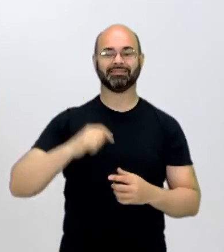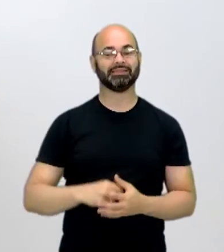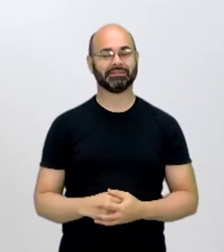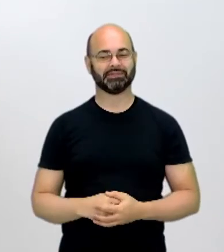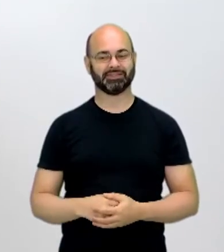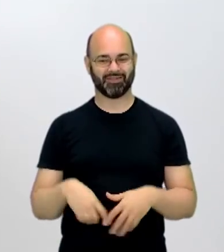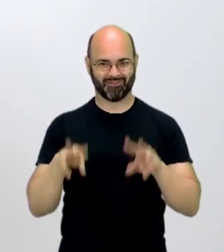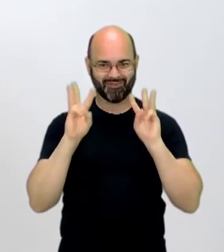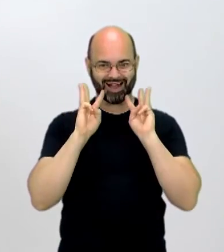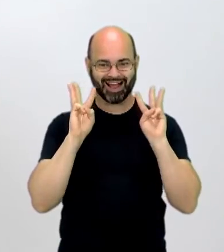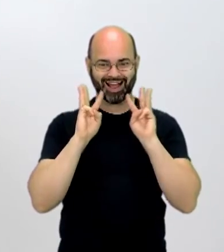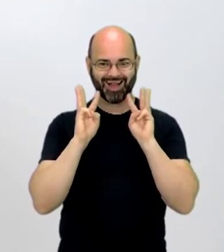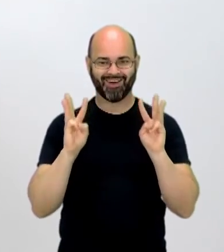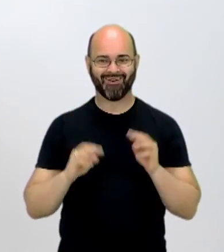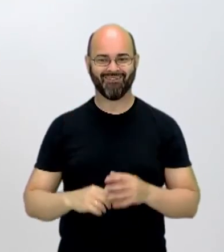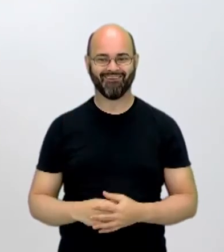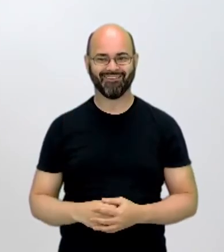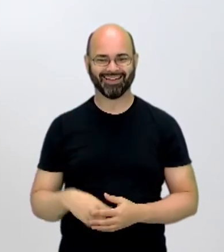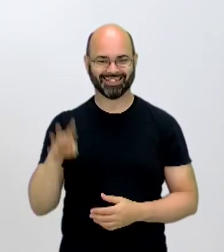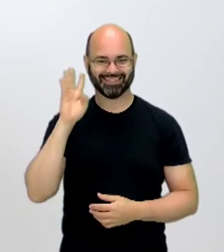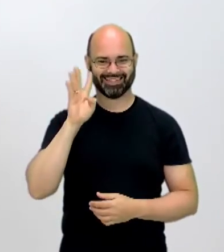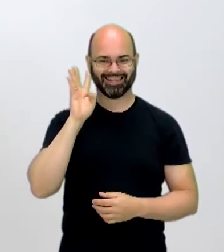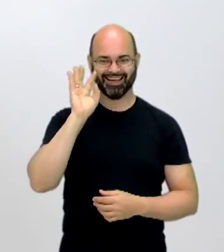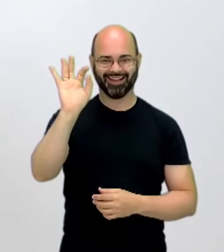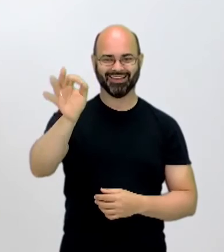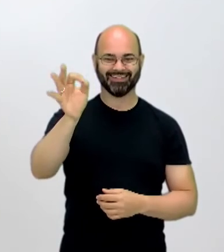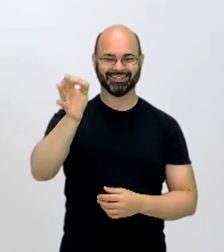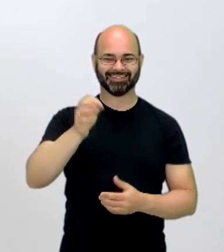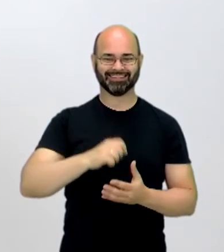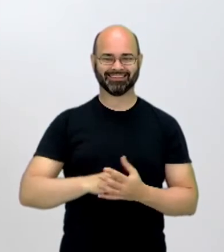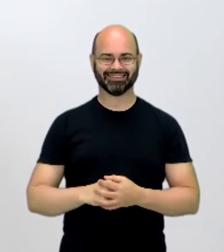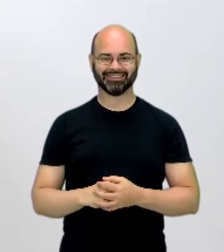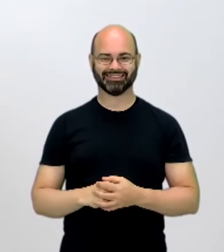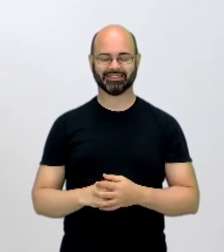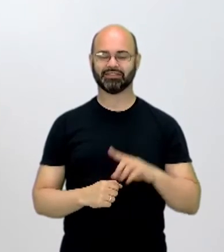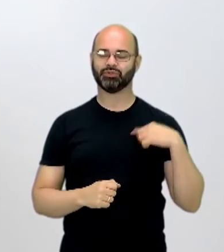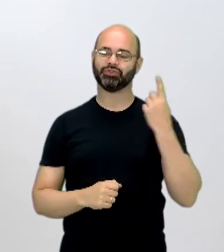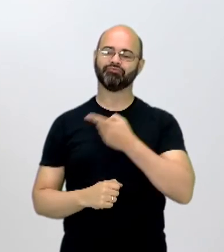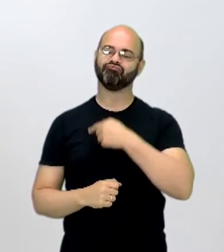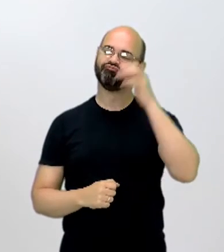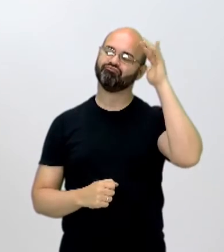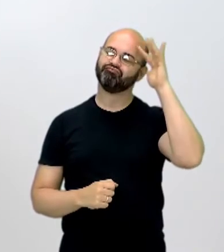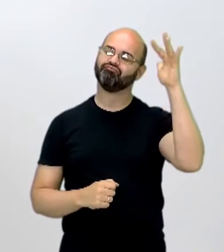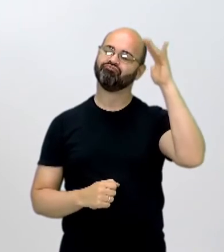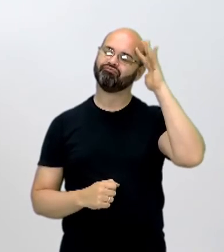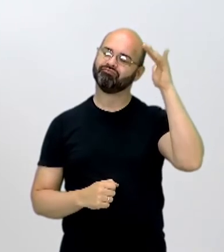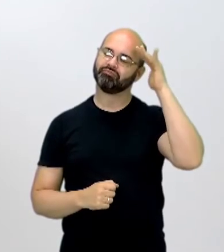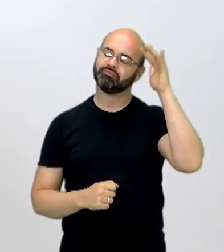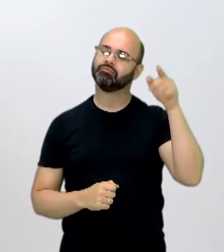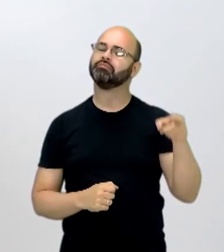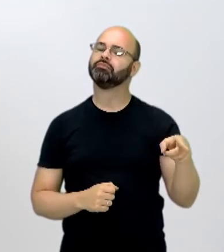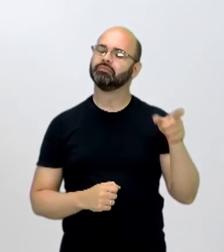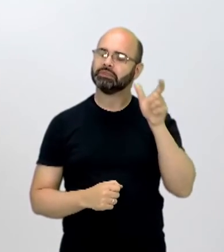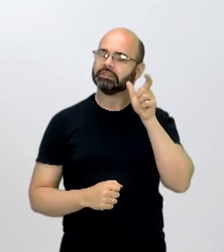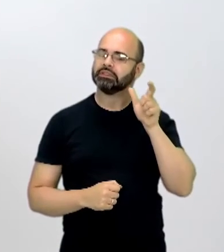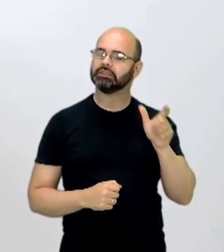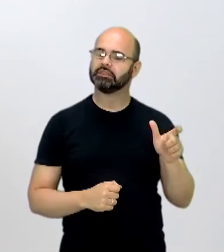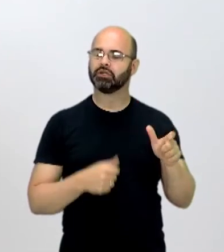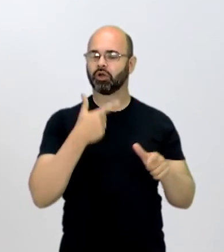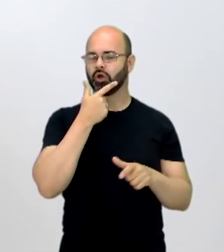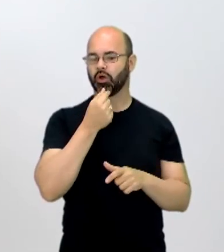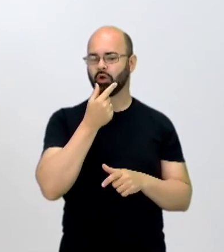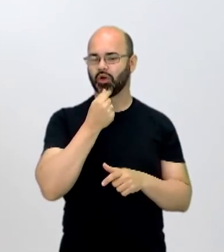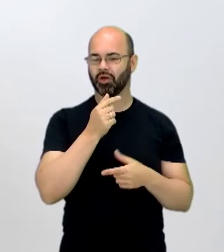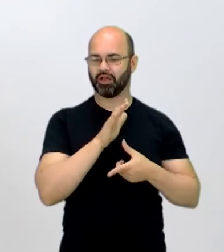Uau! Legal, né? Bastante coisa que a gente pode refletir sobre esse artigo de opinião escrito aí por Dear